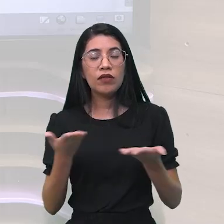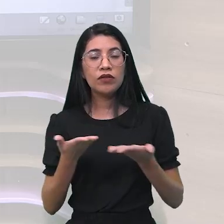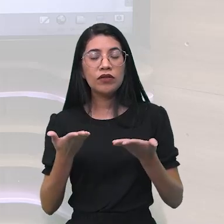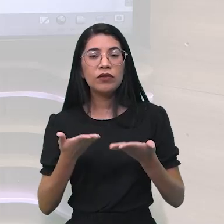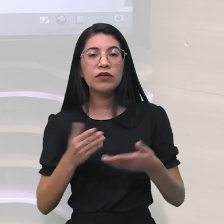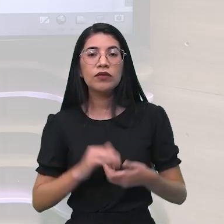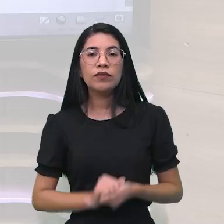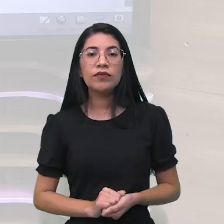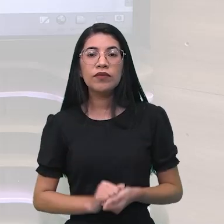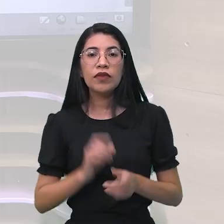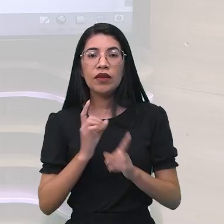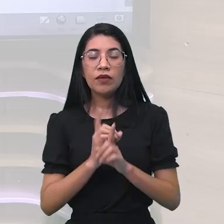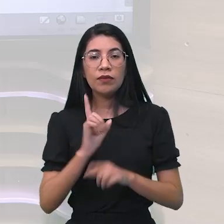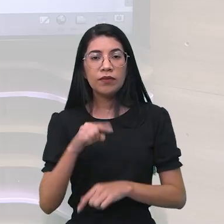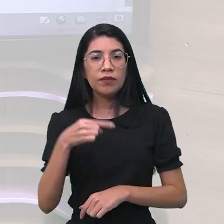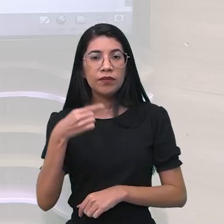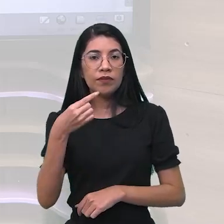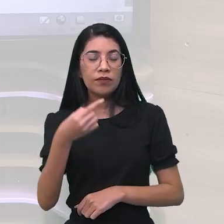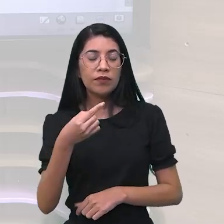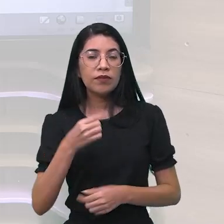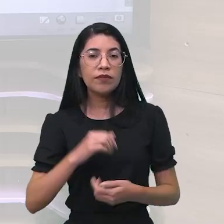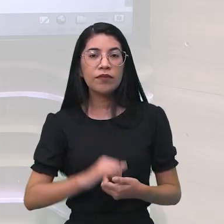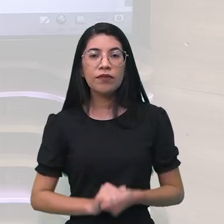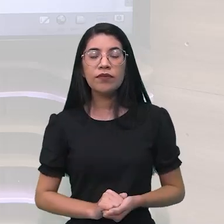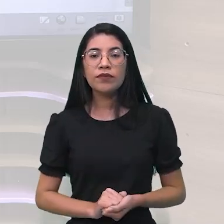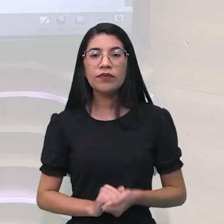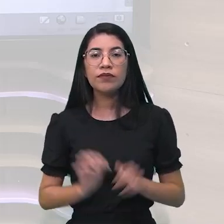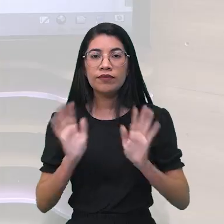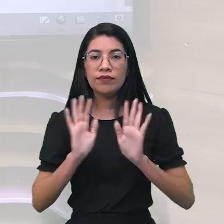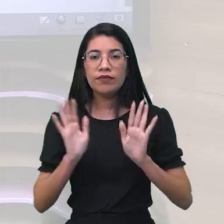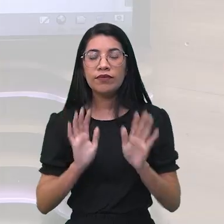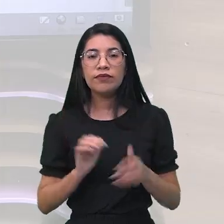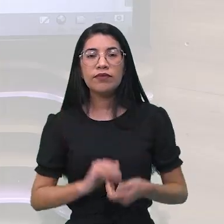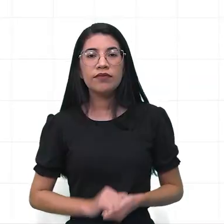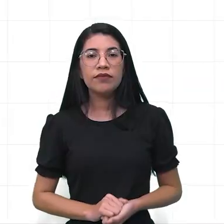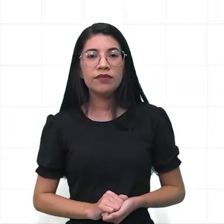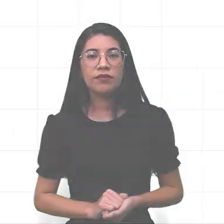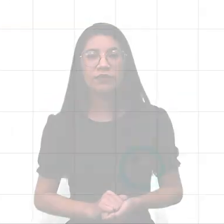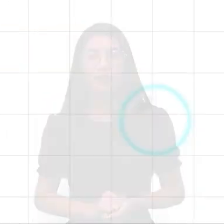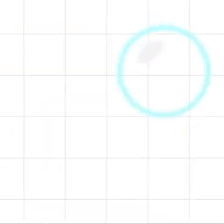essa foi a nossa aula de hoje. A gente se encontra aqui numa próxima oportunidade. Até lá!